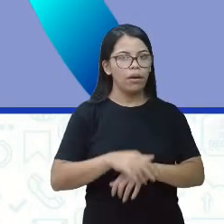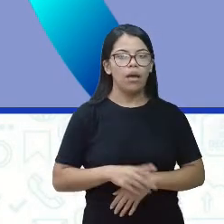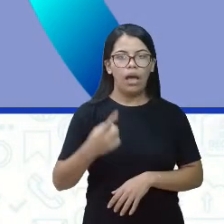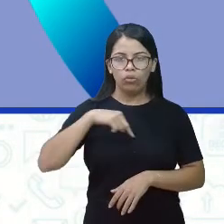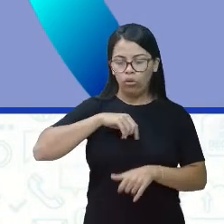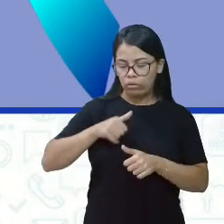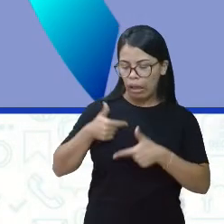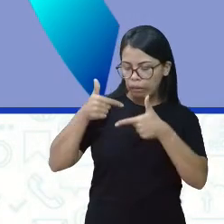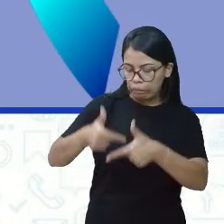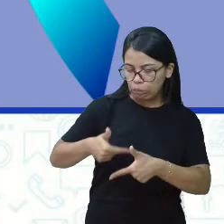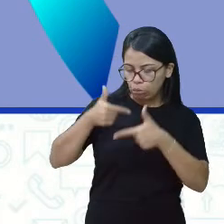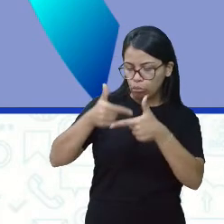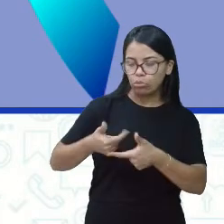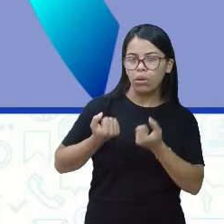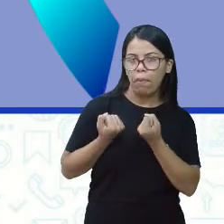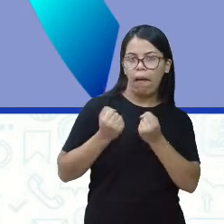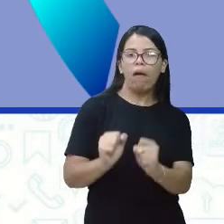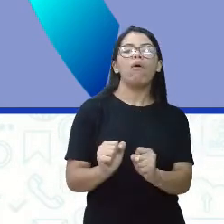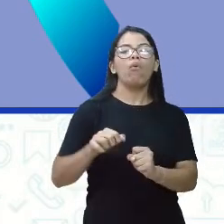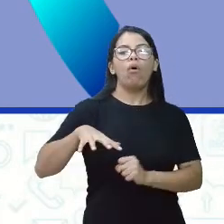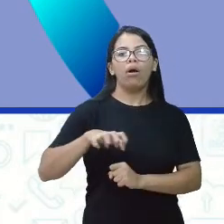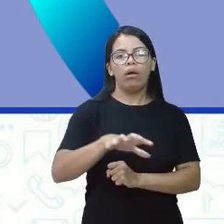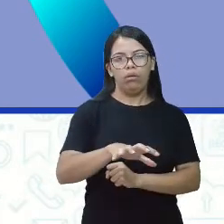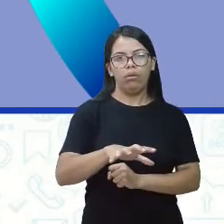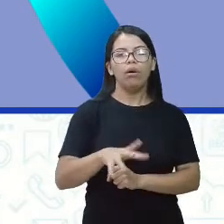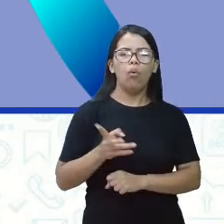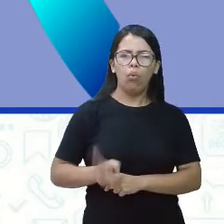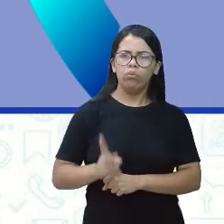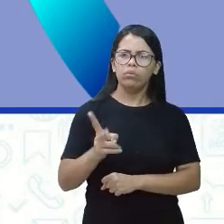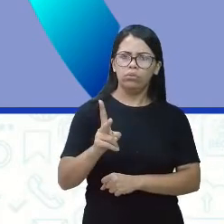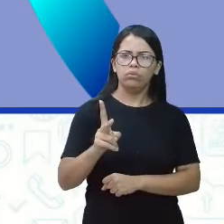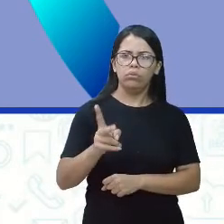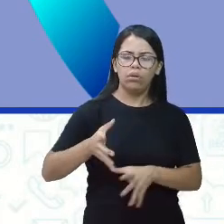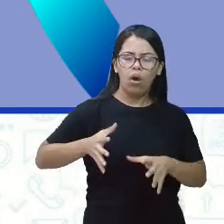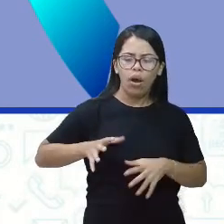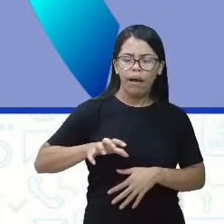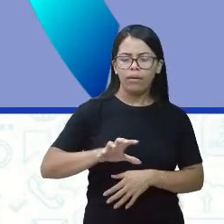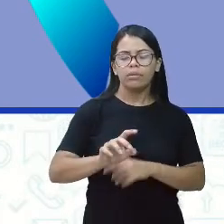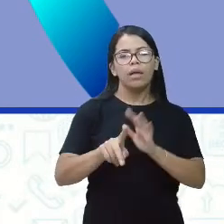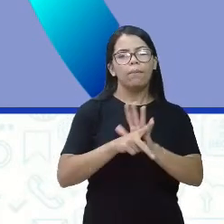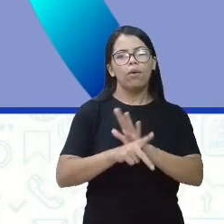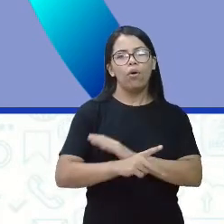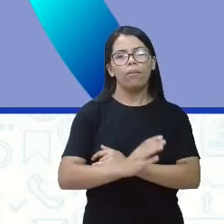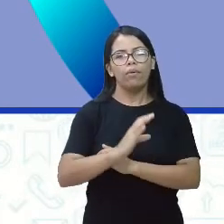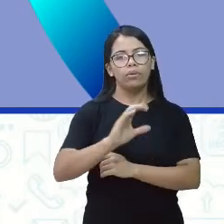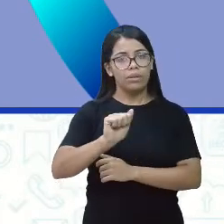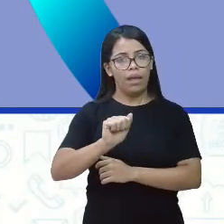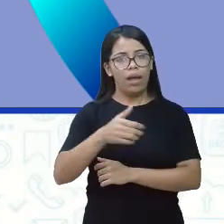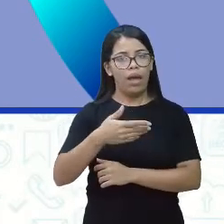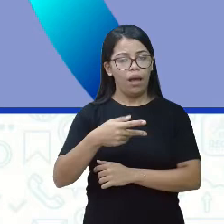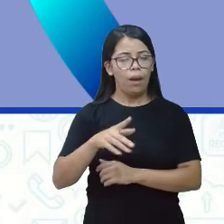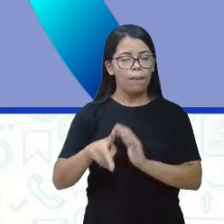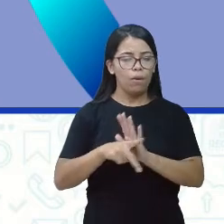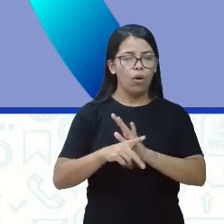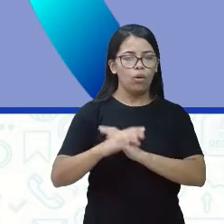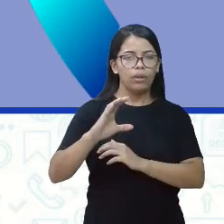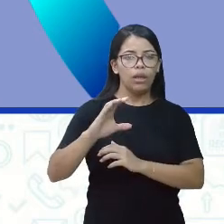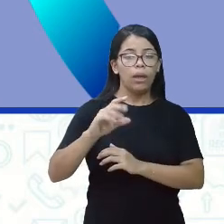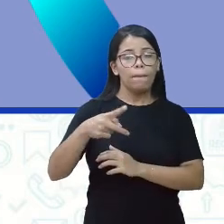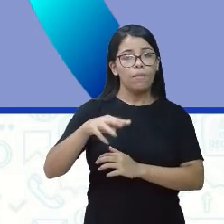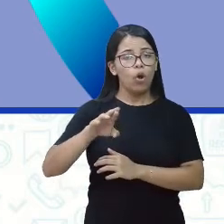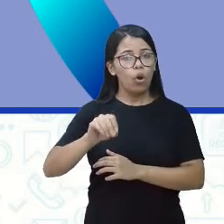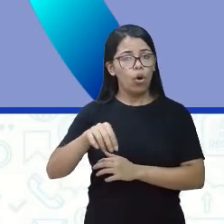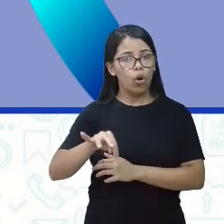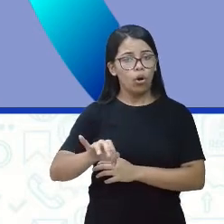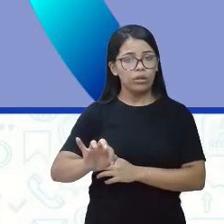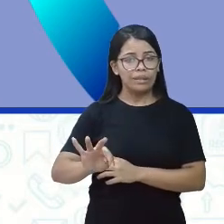contra o câncer continua. E agora é o câncer de próstata. Avisa aí aos familiares, né? Fala aí para o tio, para o